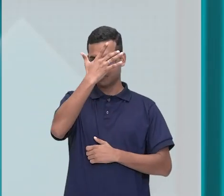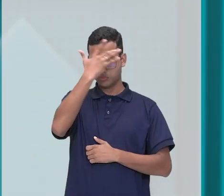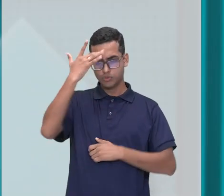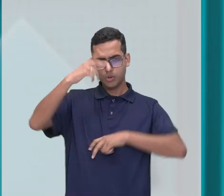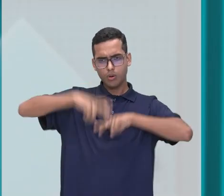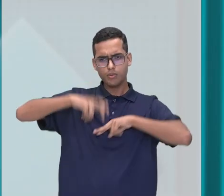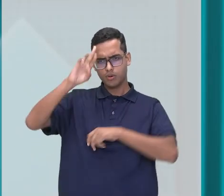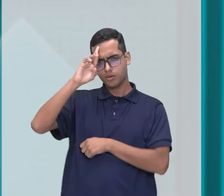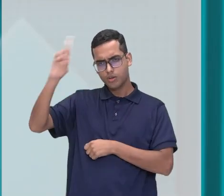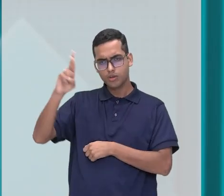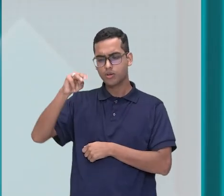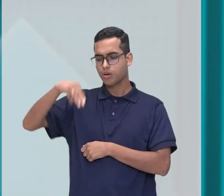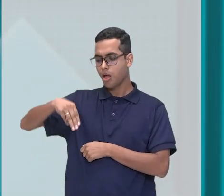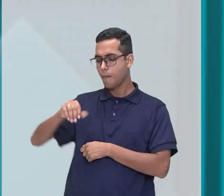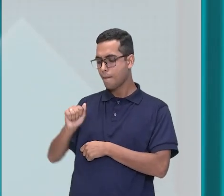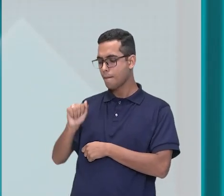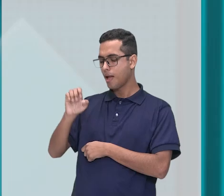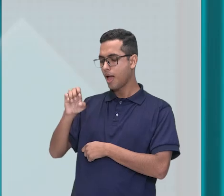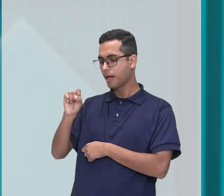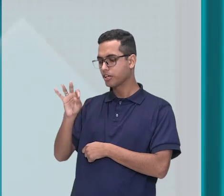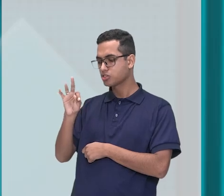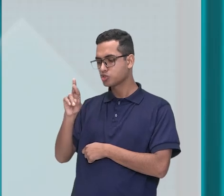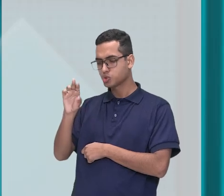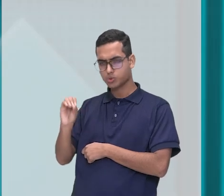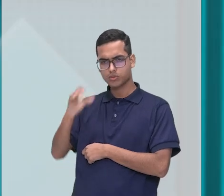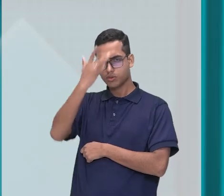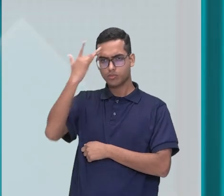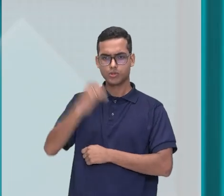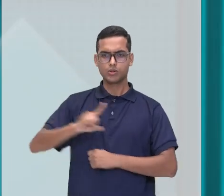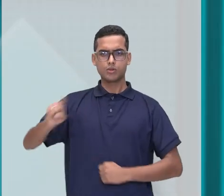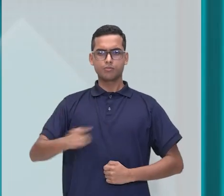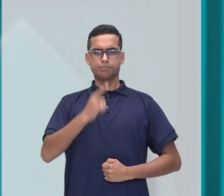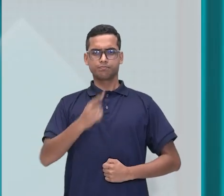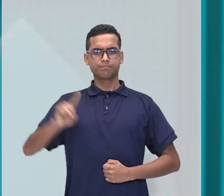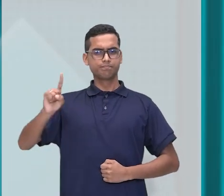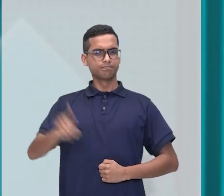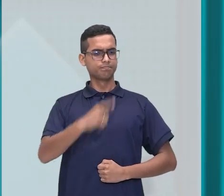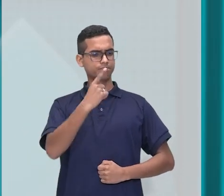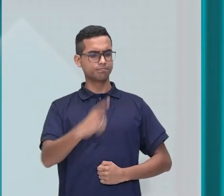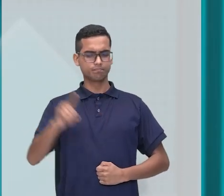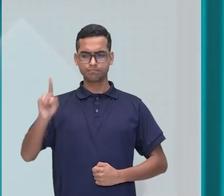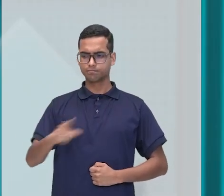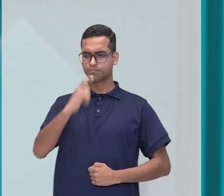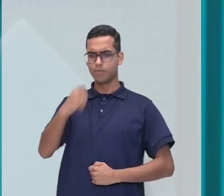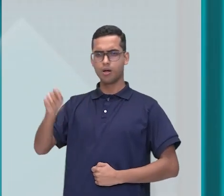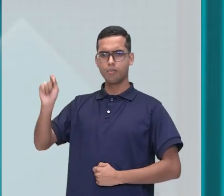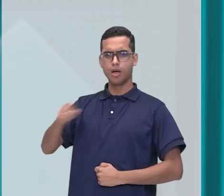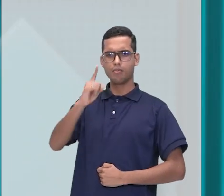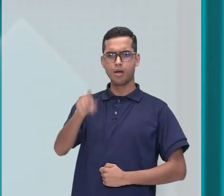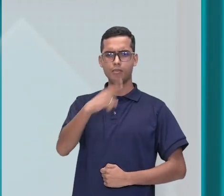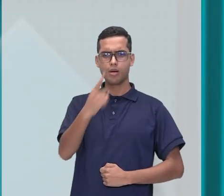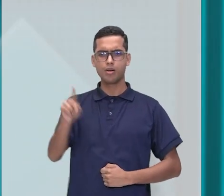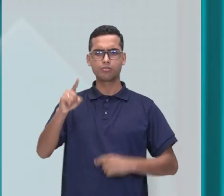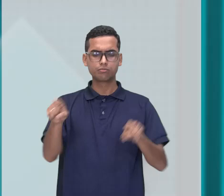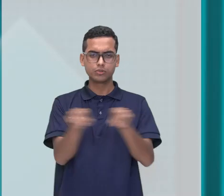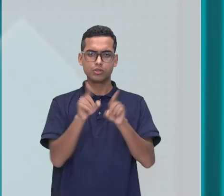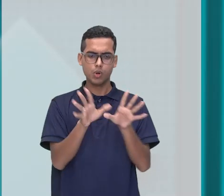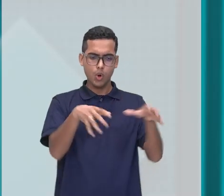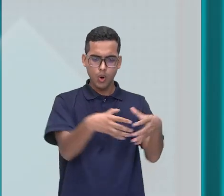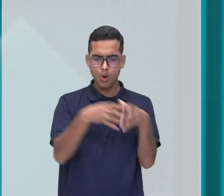todos esses sons. Então, por isso que existe essa organização dos instrumentos musicais em